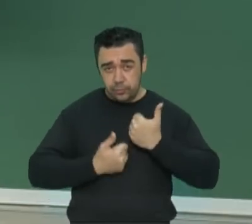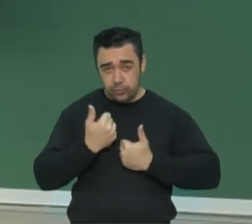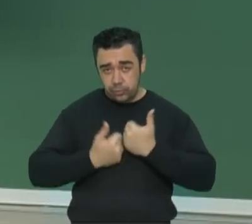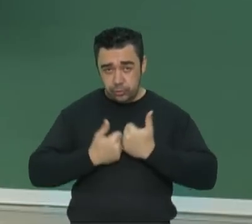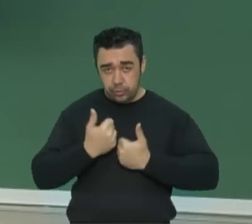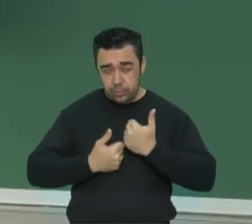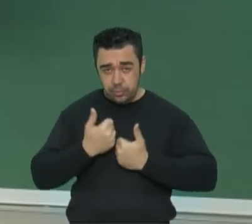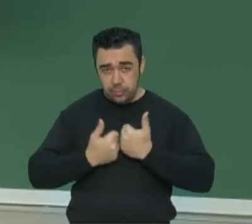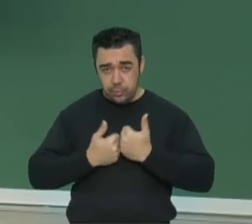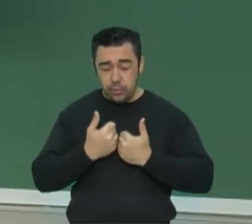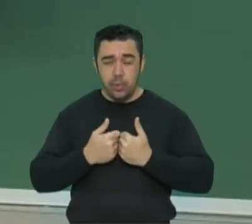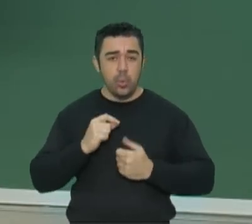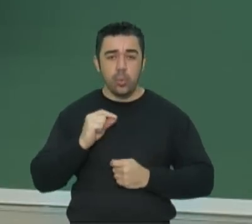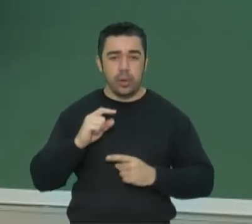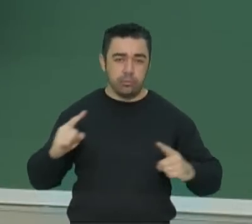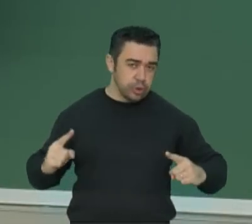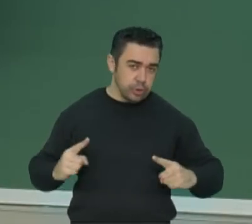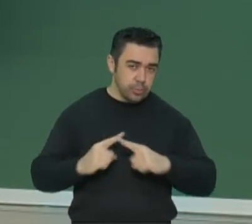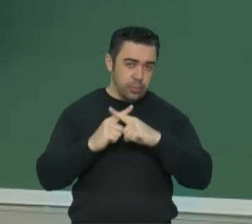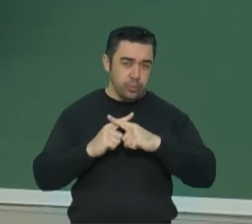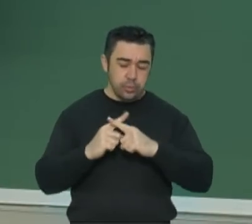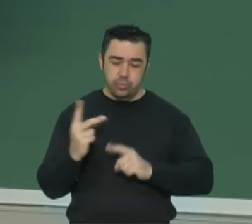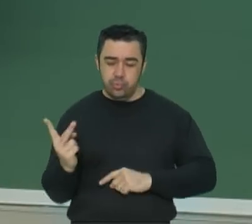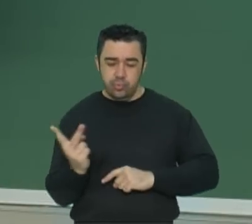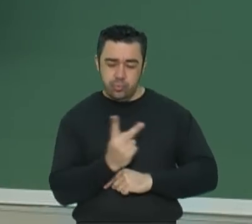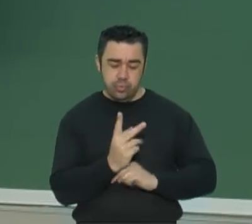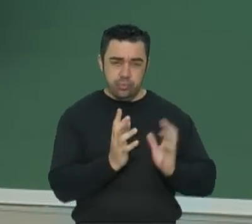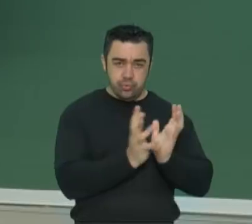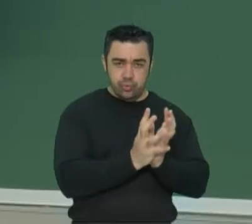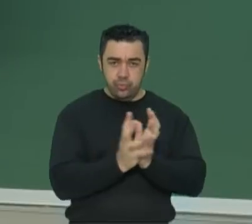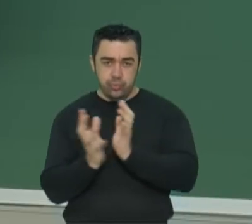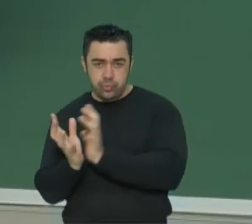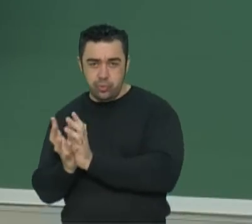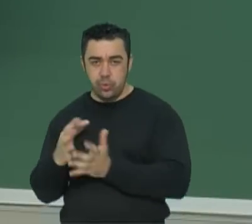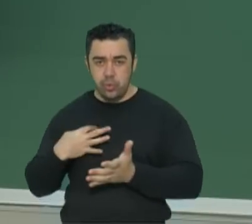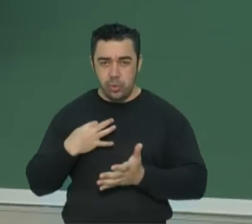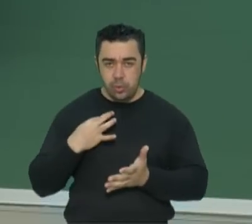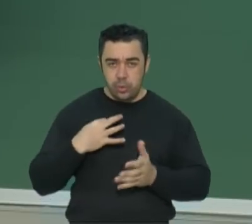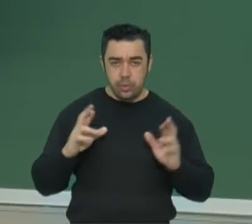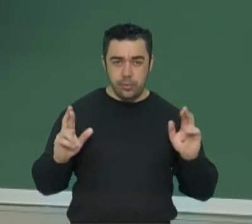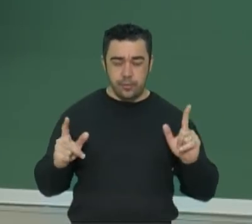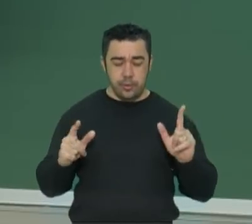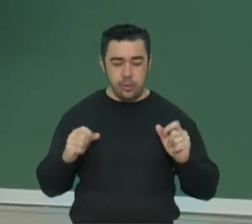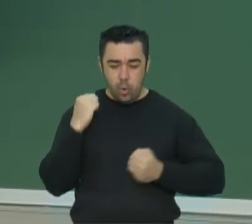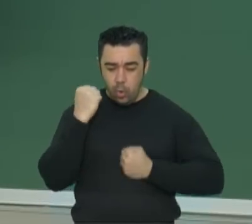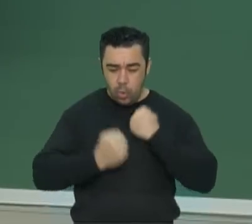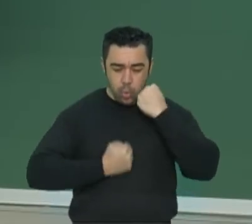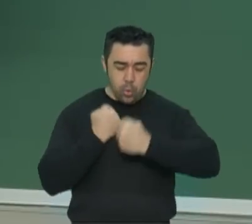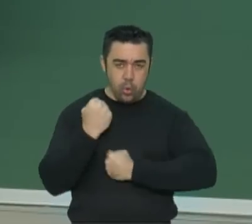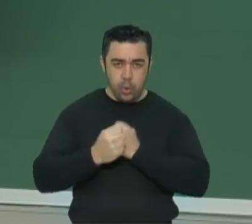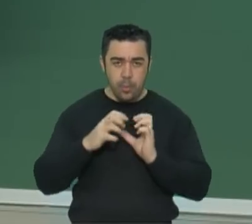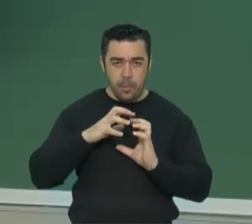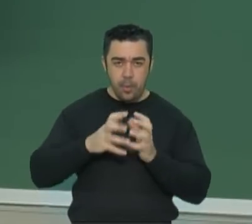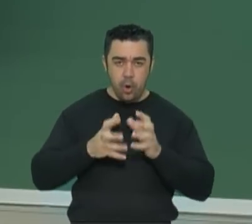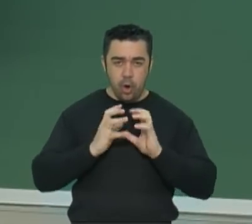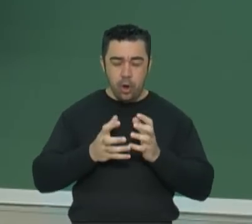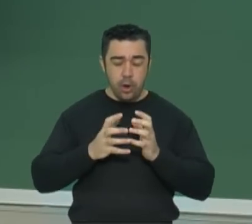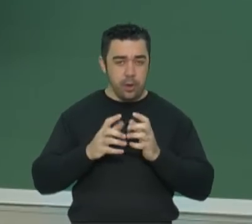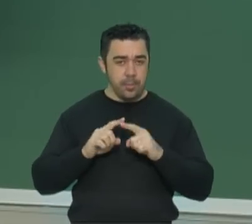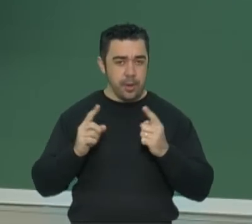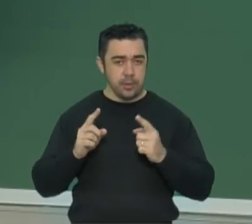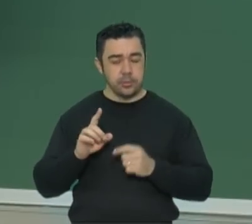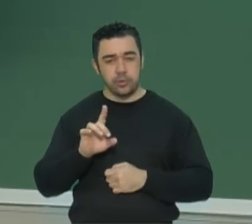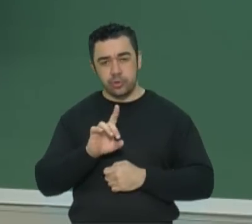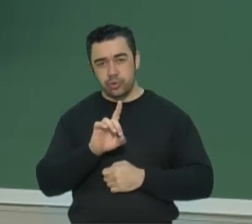seja, uma disputa. Você tem dois adversários com uniformes diferentes correndo em direção a uma bola. Você tem aqui do